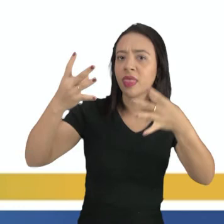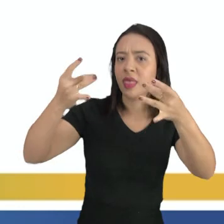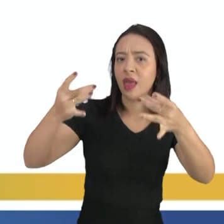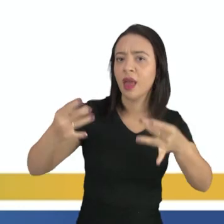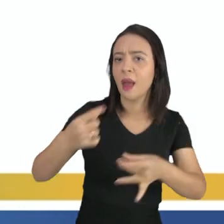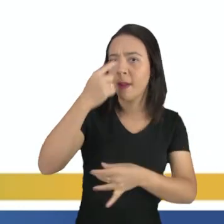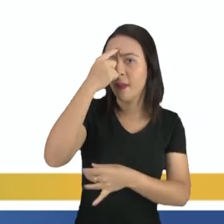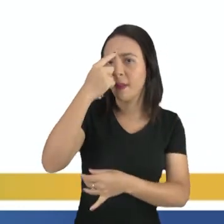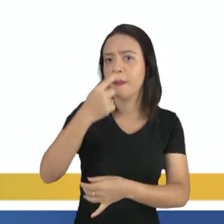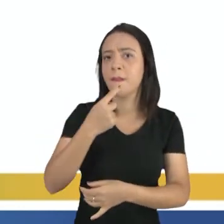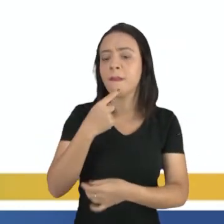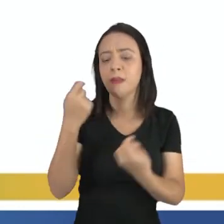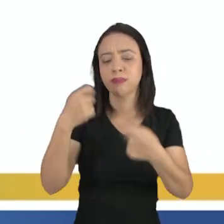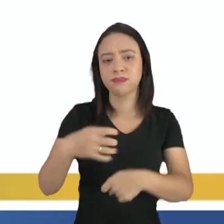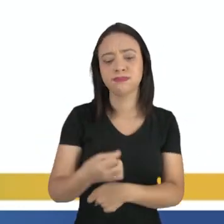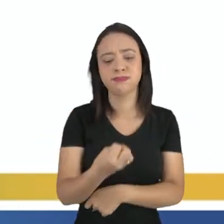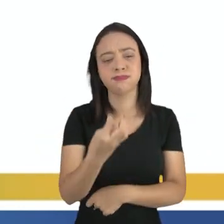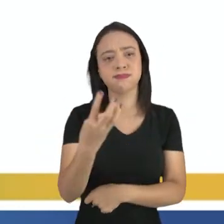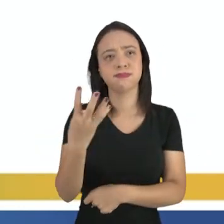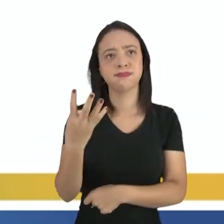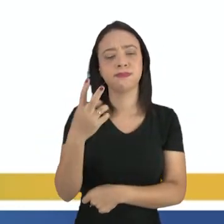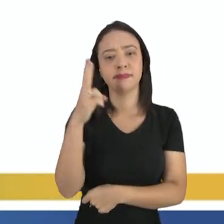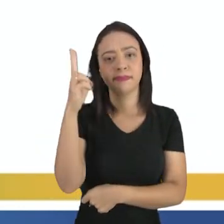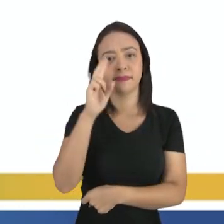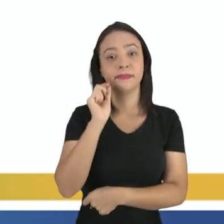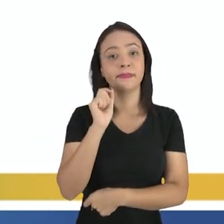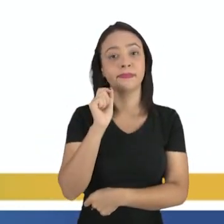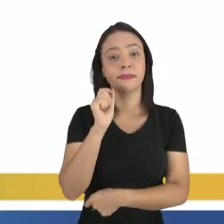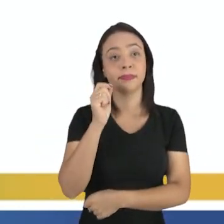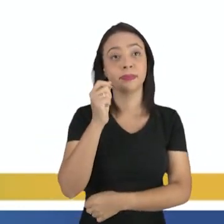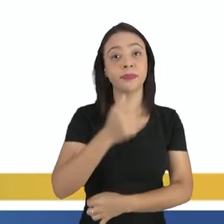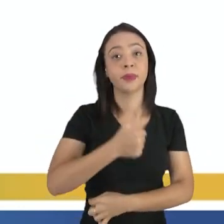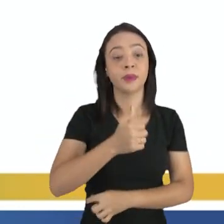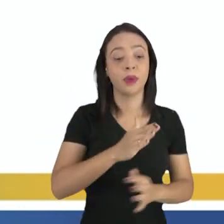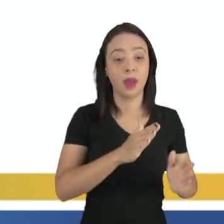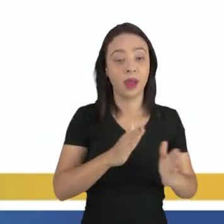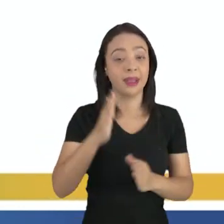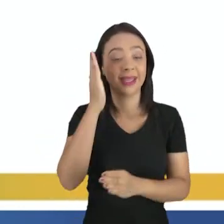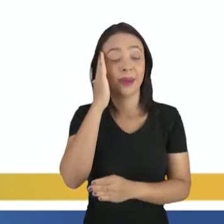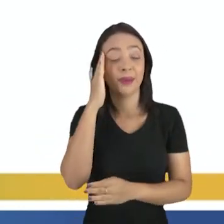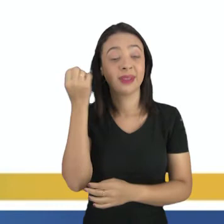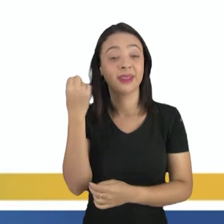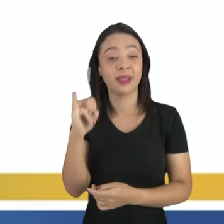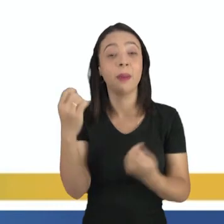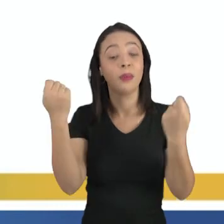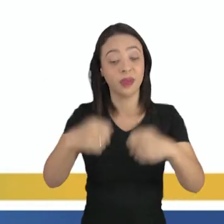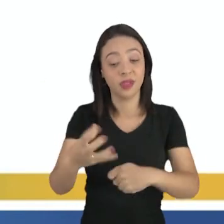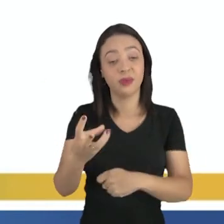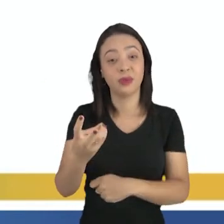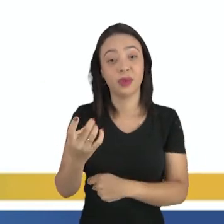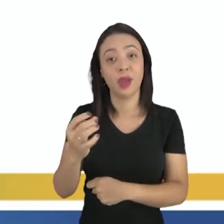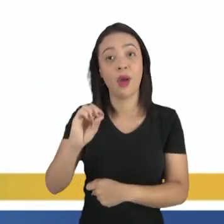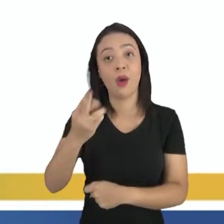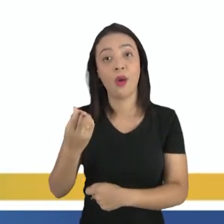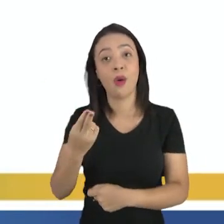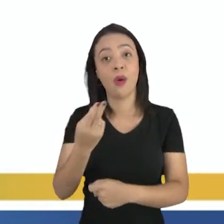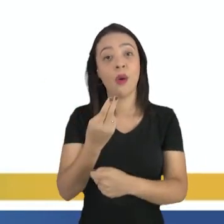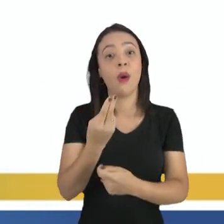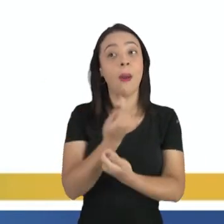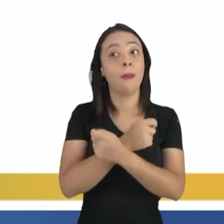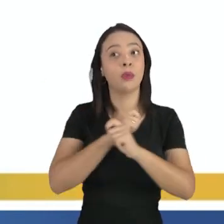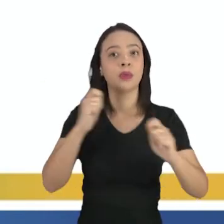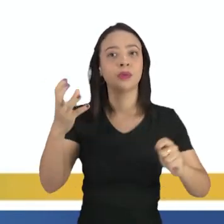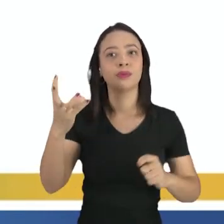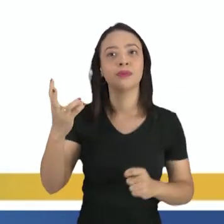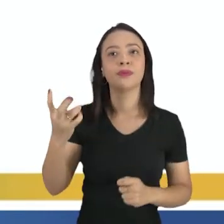gente faz para quantificar? Lembrem-se que o primeiro passo é saber se é contável ou incontável, né? E o segundo passo é observar se está no